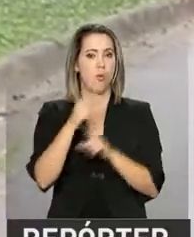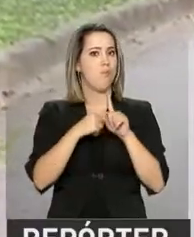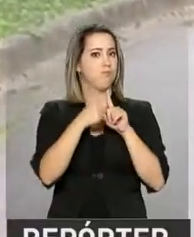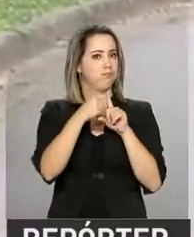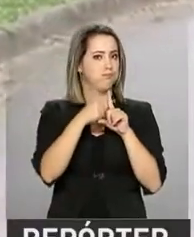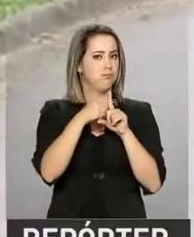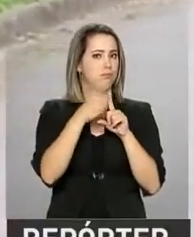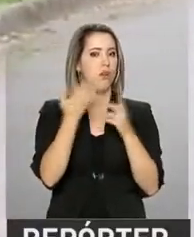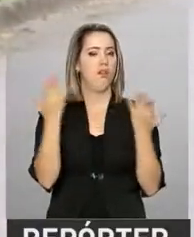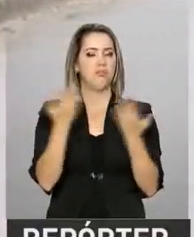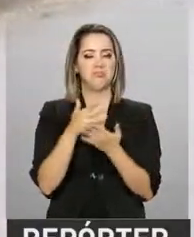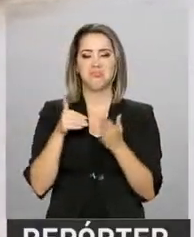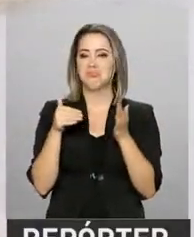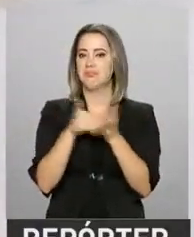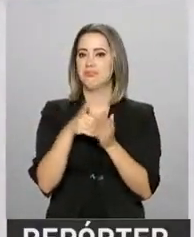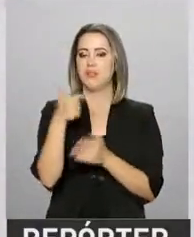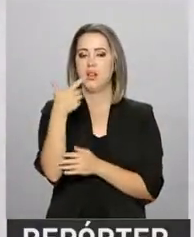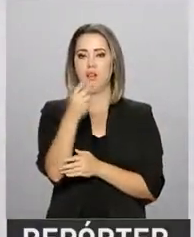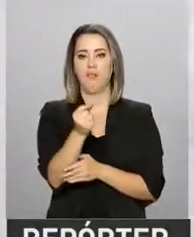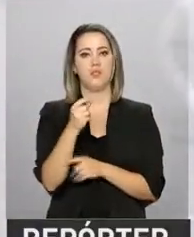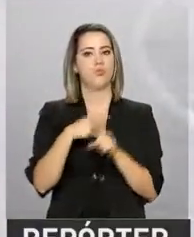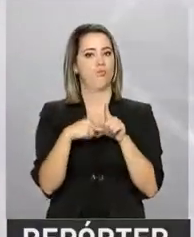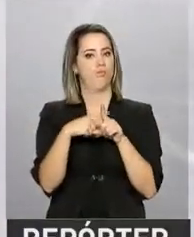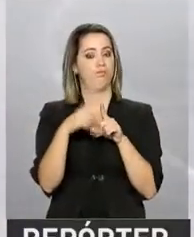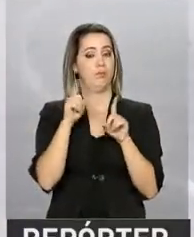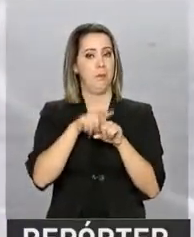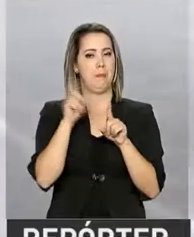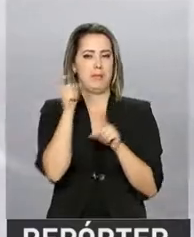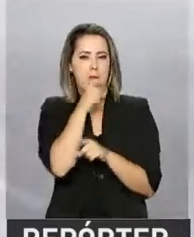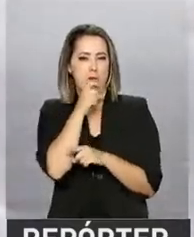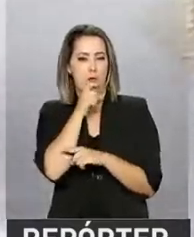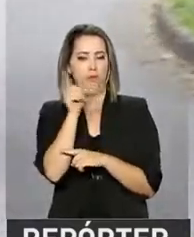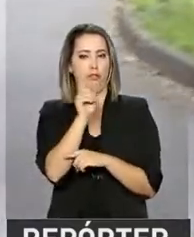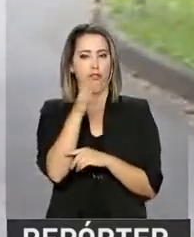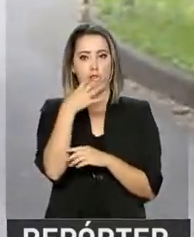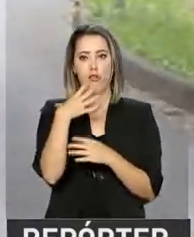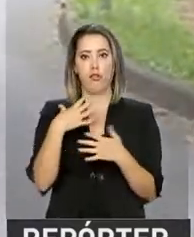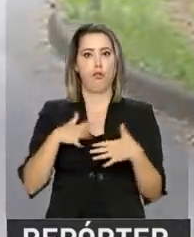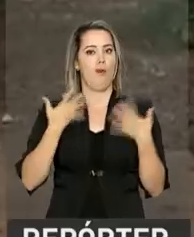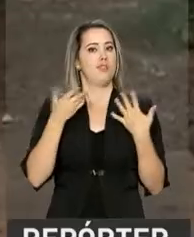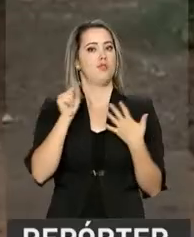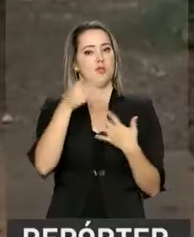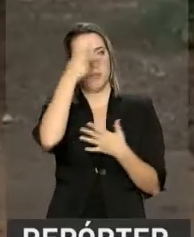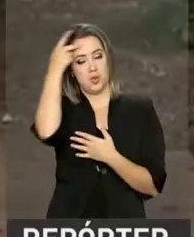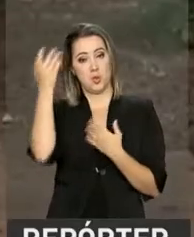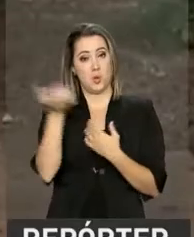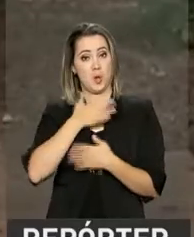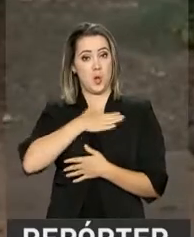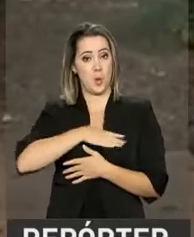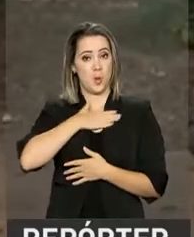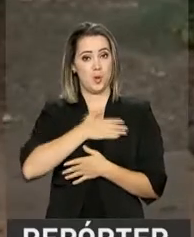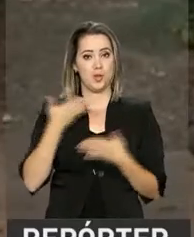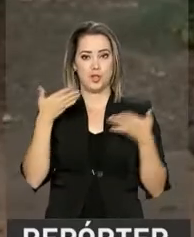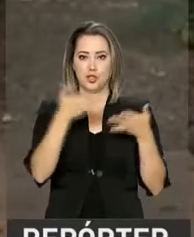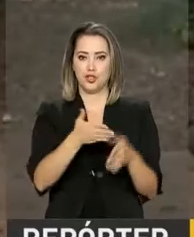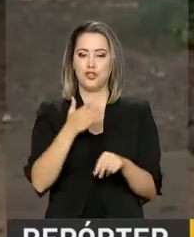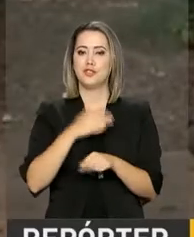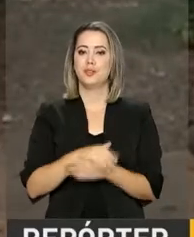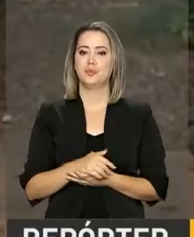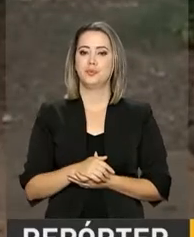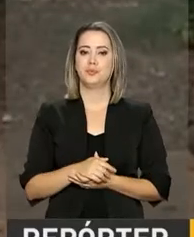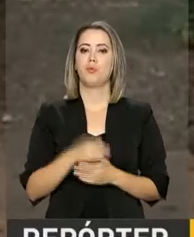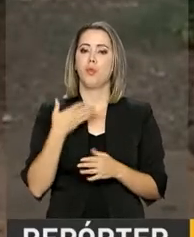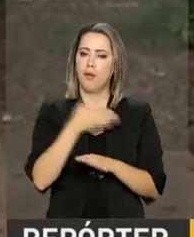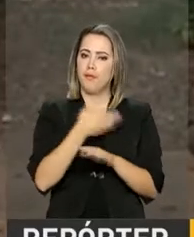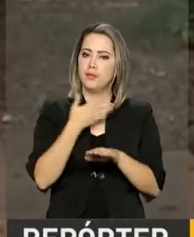previsão é não passar dos 20 mas a temperatura baixa não assusta quem adora se movimentar tem que treinar tem não pode existir não mesmo com o